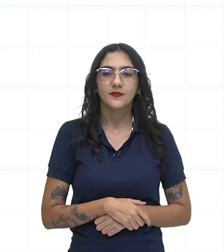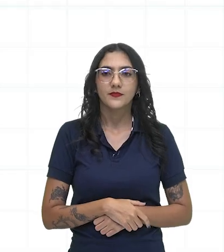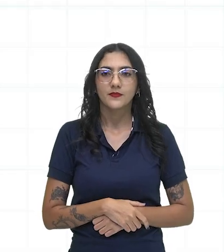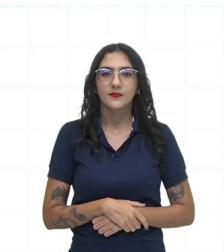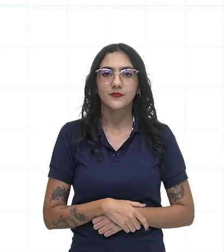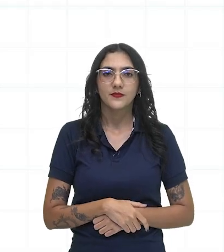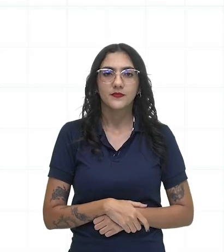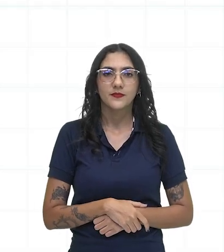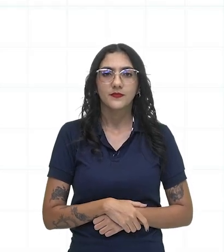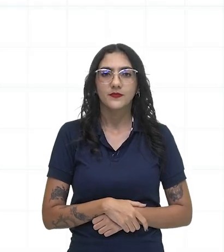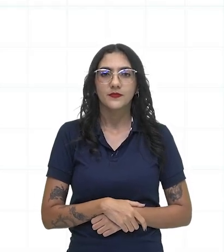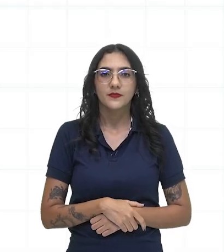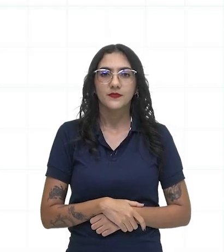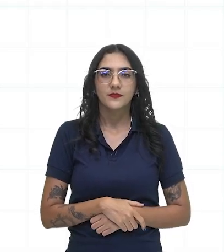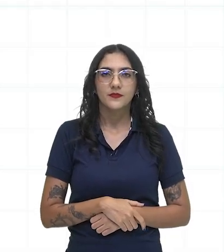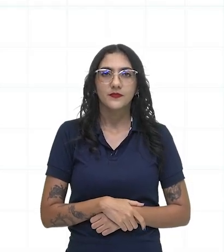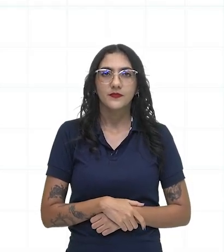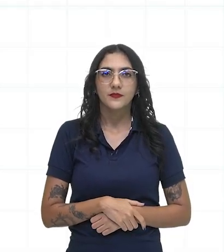ok? Esther.